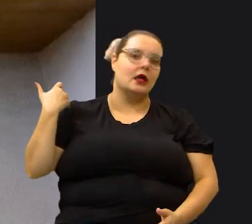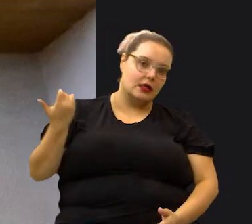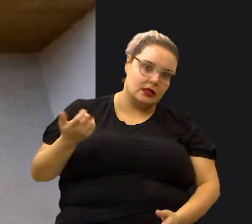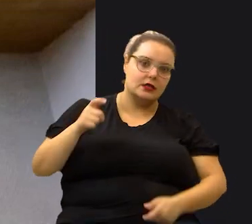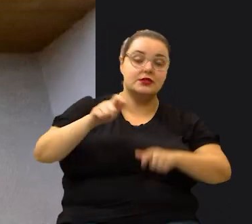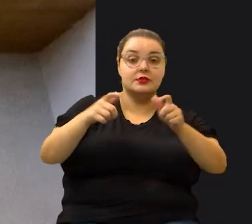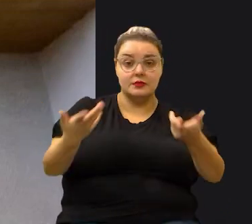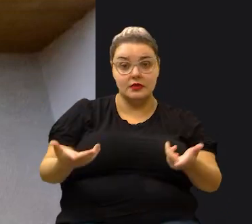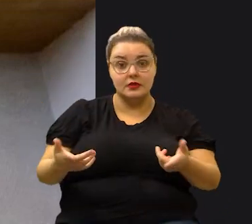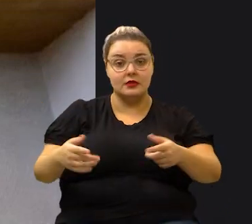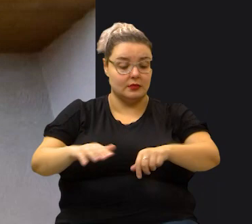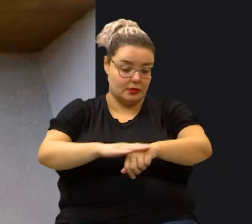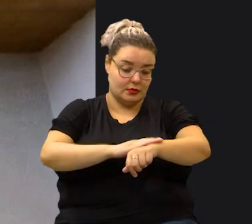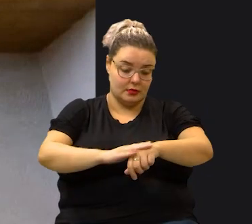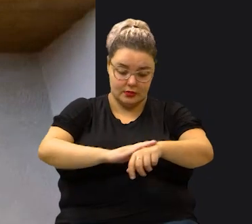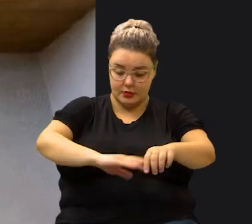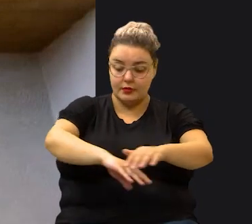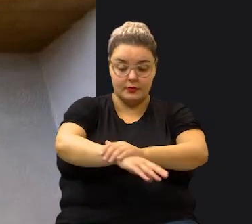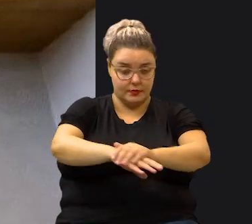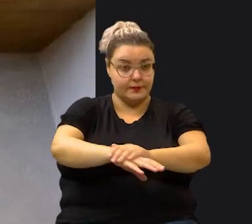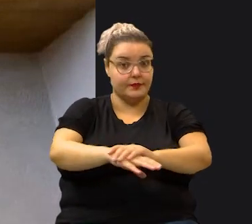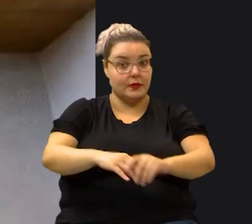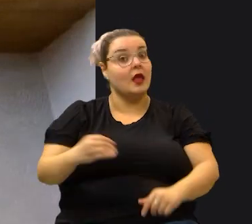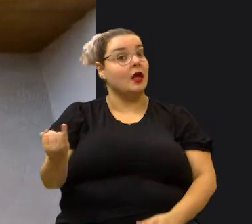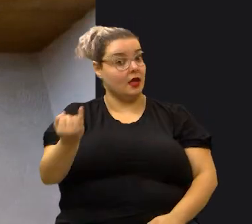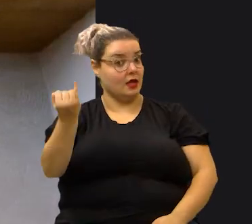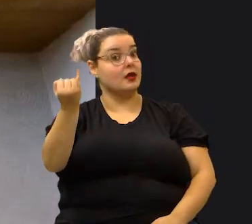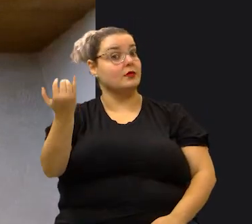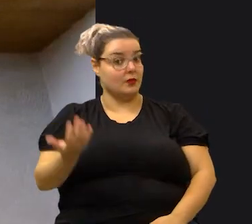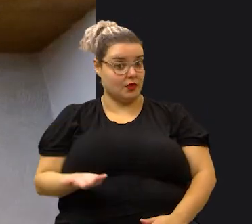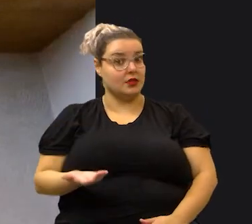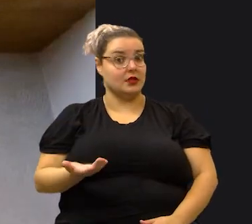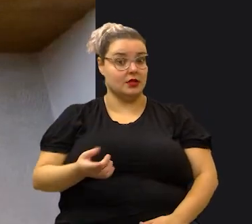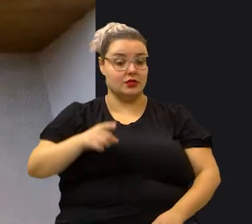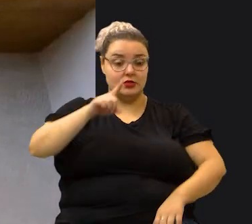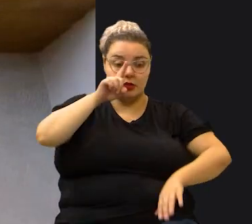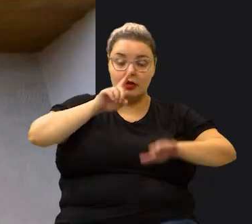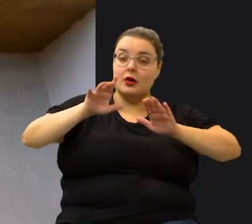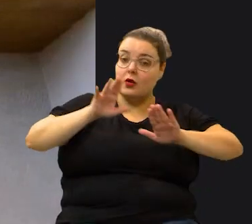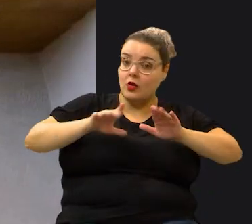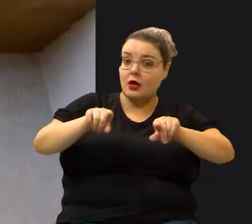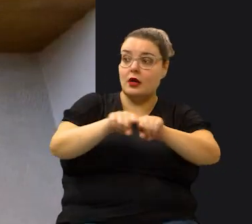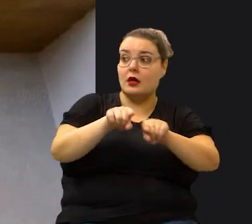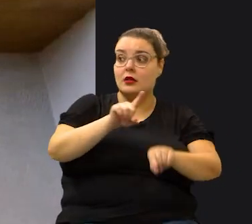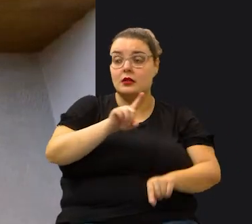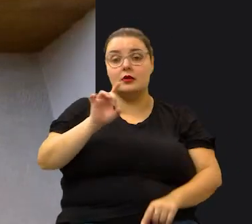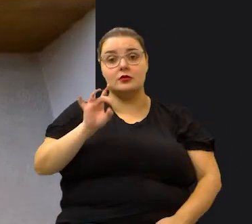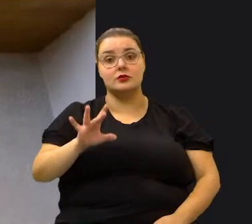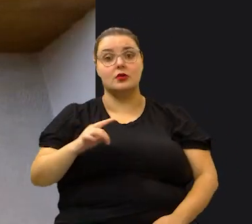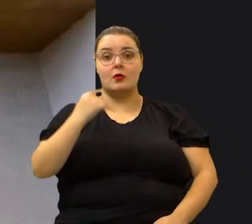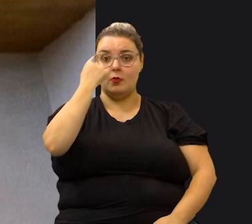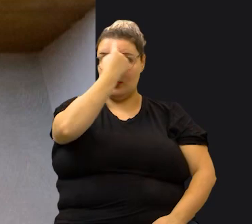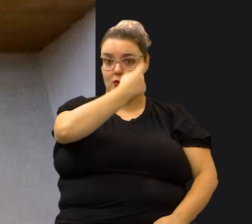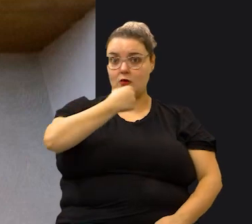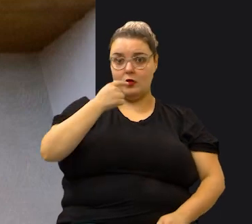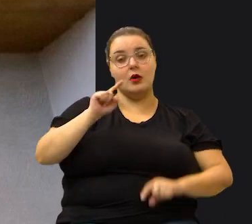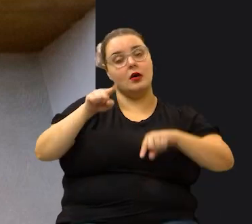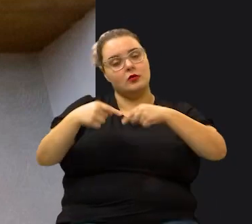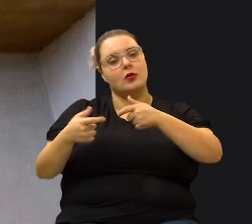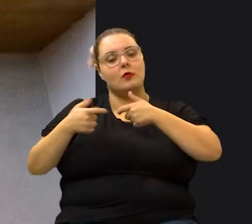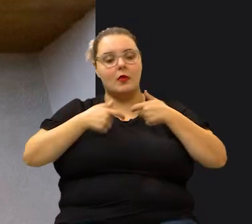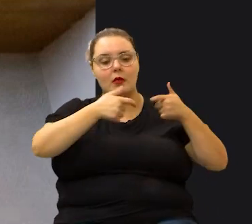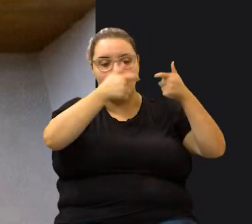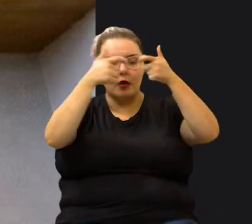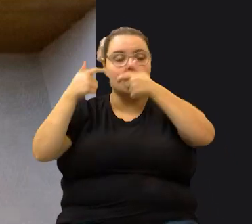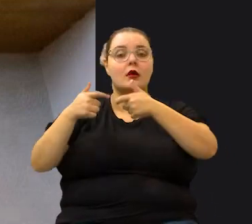das pessoas, e assim como o dorso das mãos. Então são áreas que é importante a gente tomar cuidado também, não apenas do rosto, outras áreas que